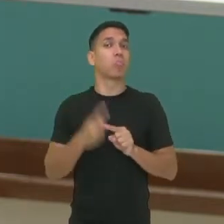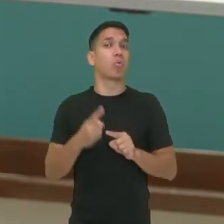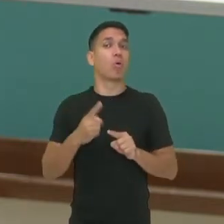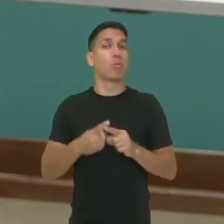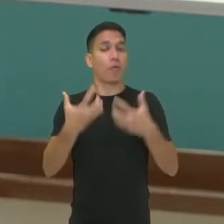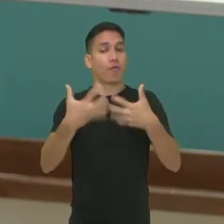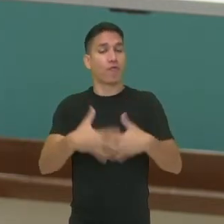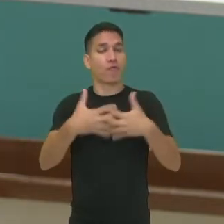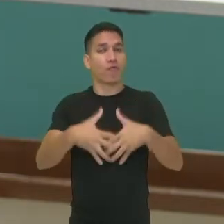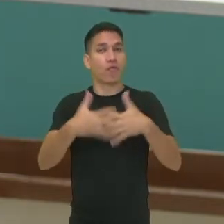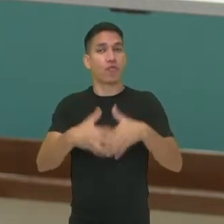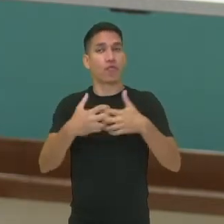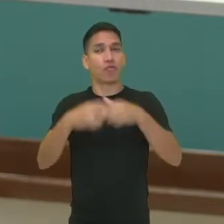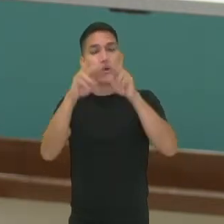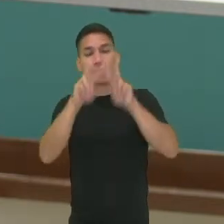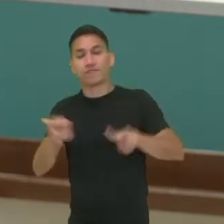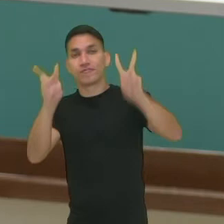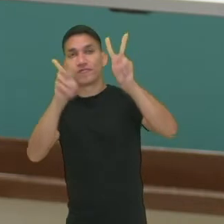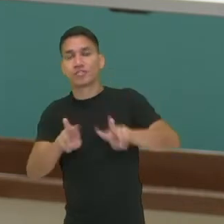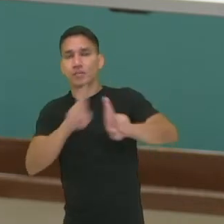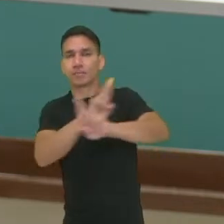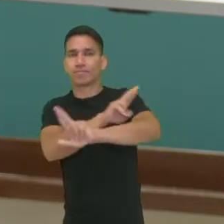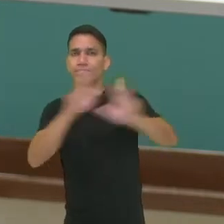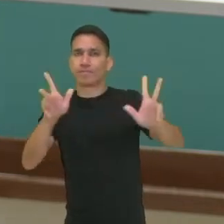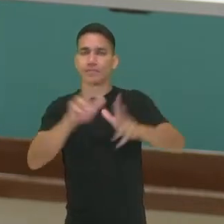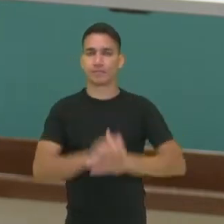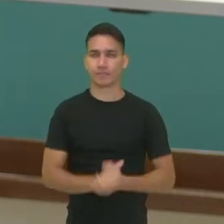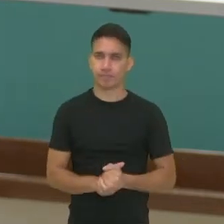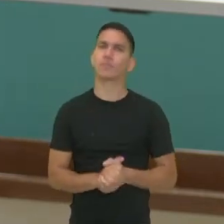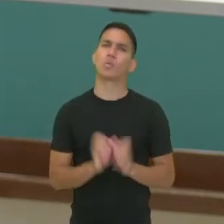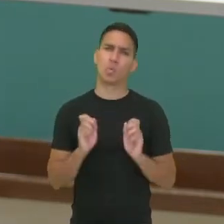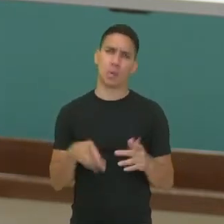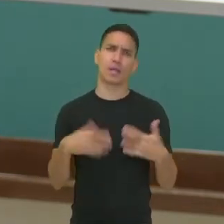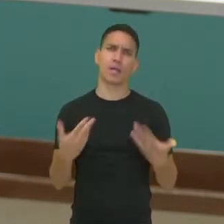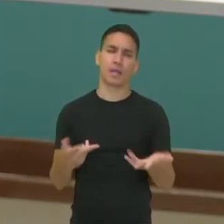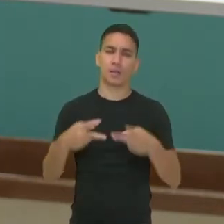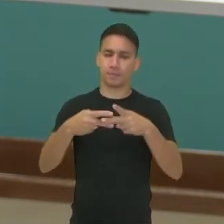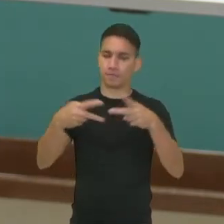atividade ótica. Muito bem. A isomeria